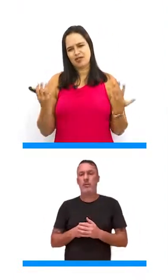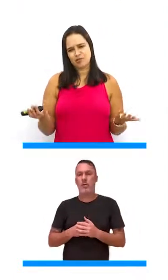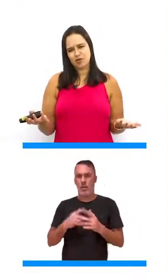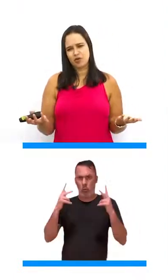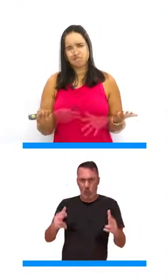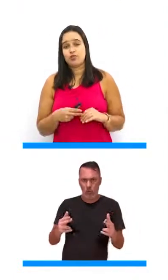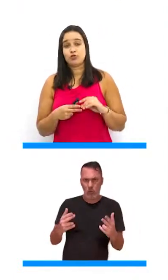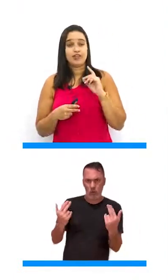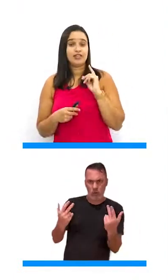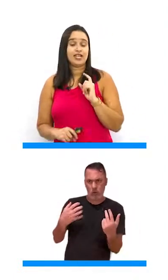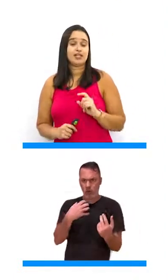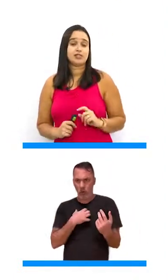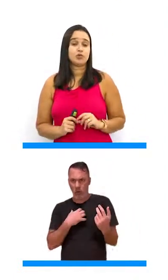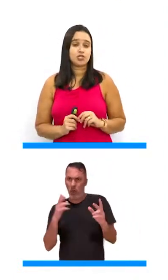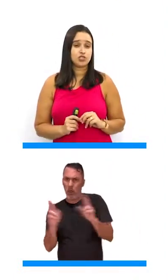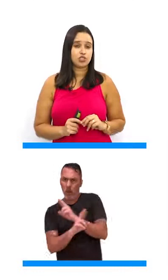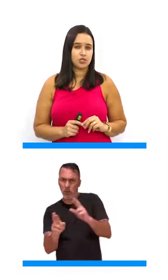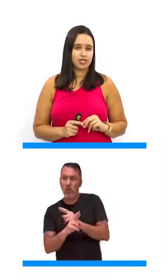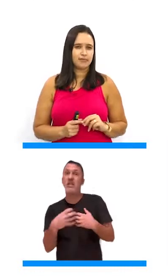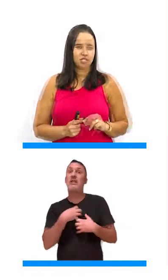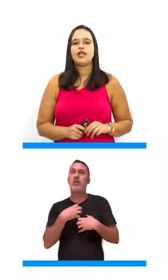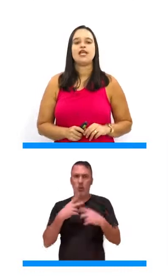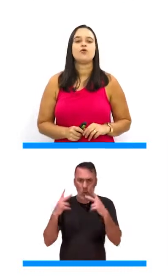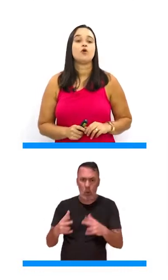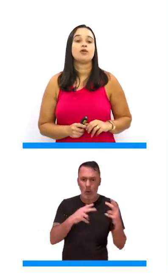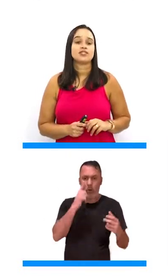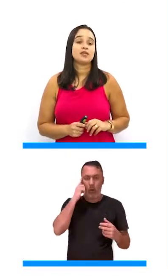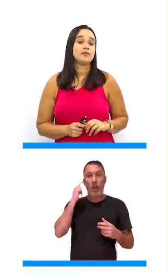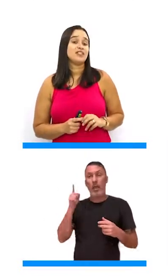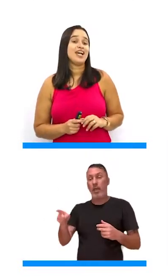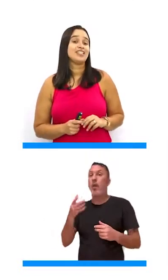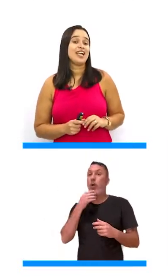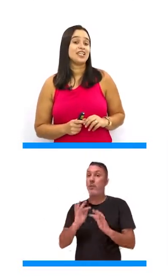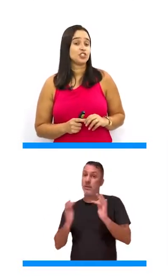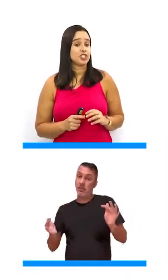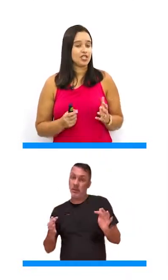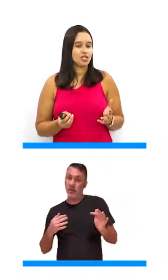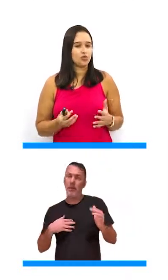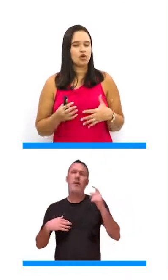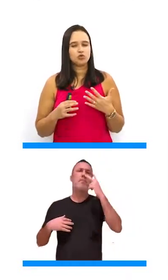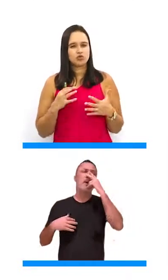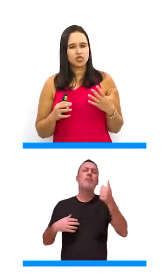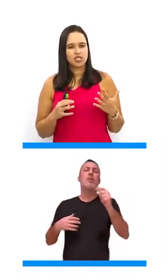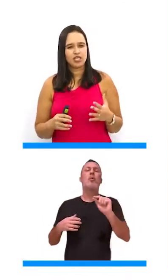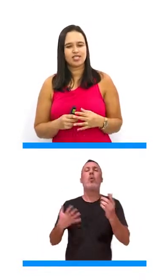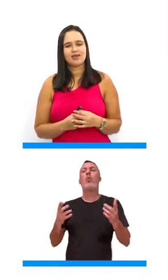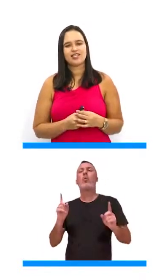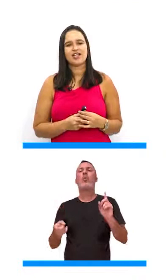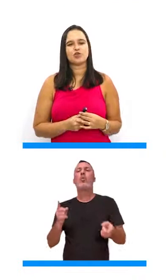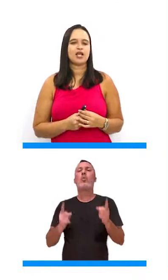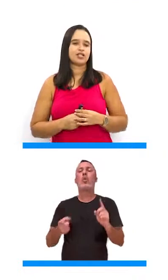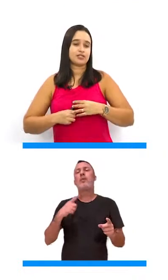a mesma coisa? Eu estou falando em relação ao sentido, a semântica. Ele é um homem simples, dá a ideia de quê? Qual dos dois aí está